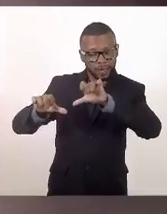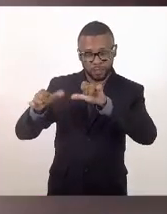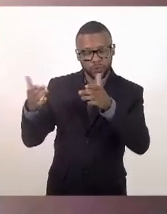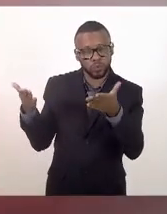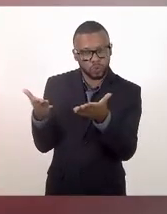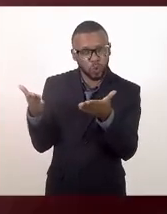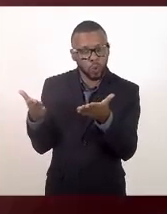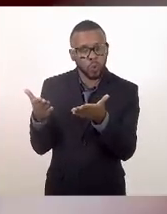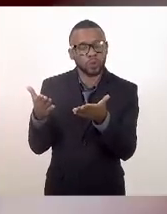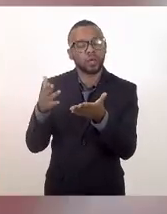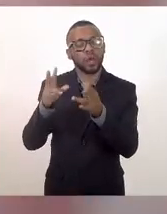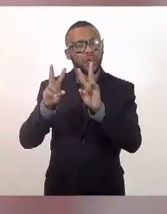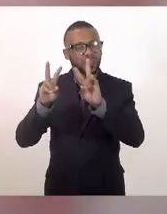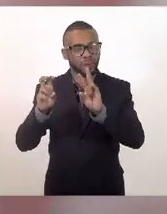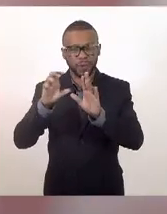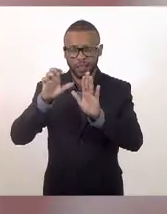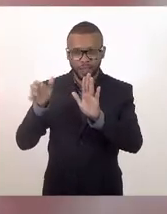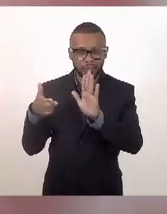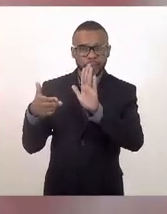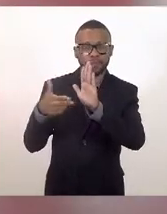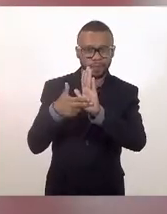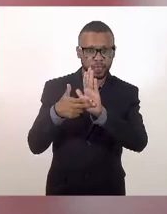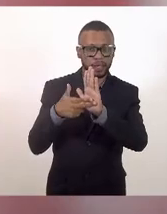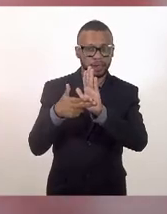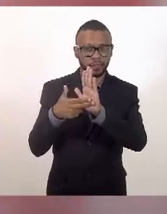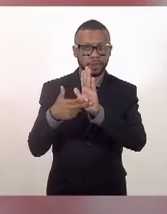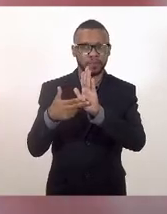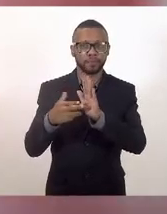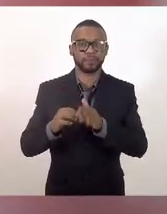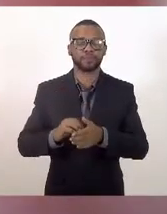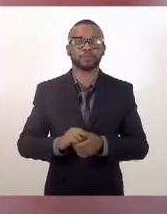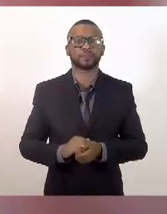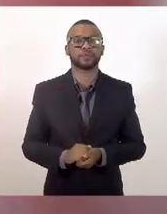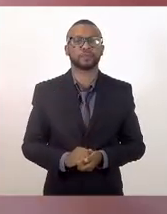com emendas. Vou estar aqui, deixa eu ver se consigo.